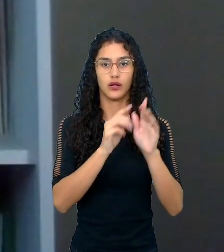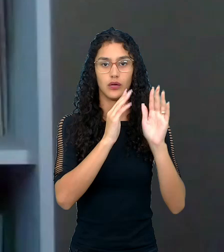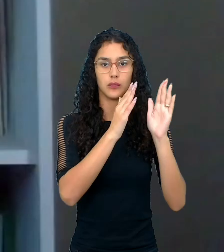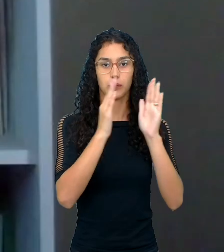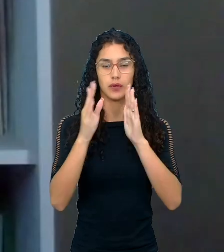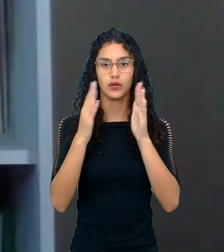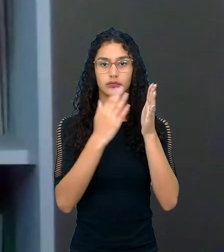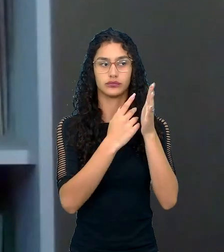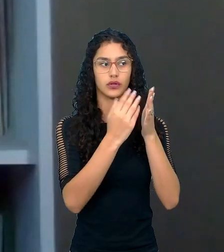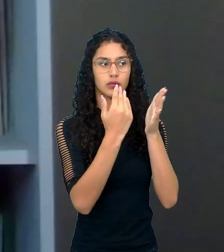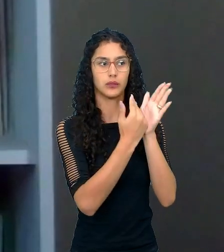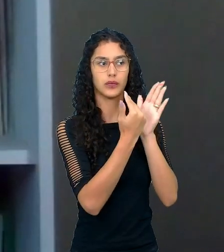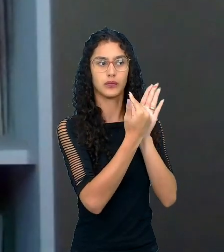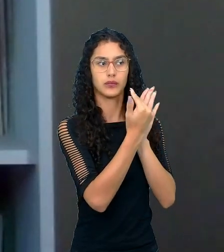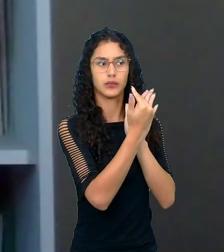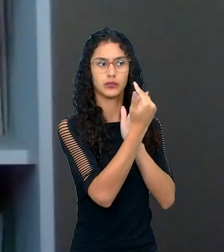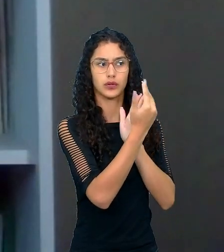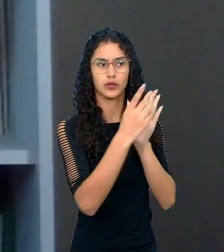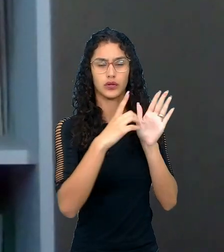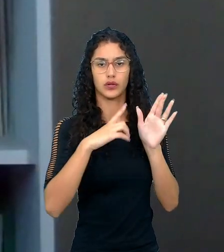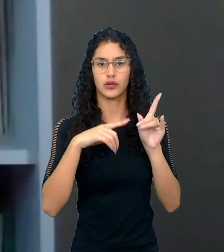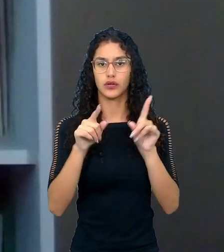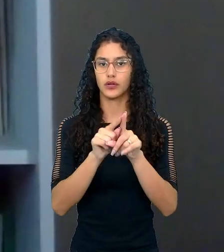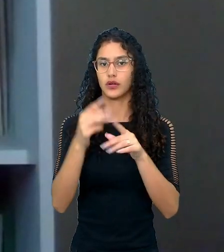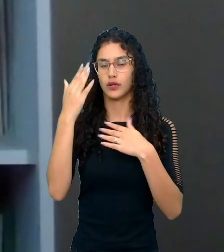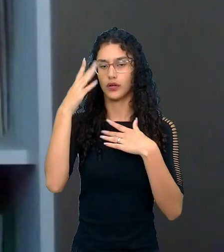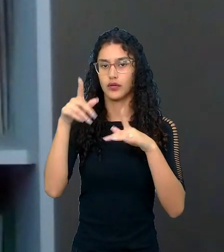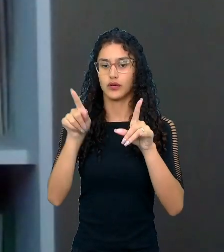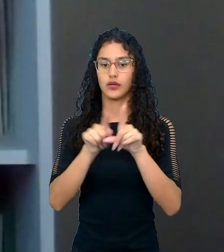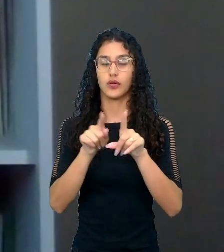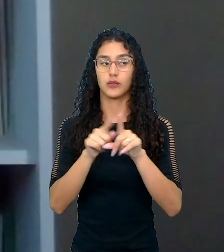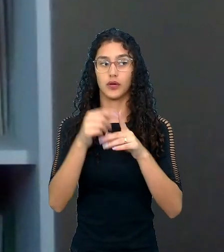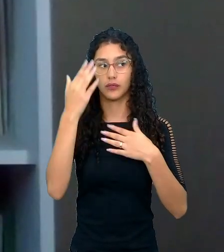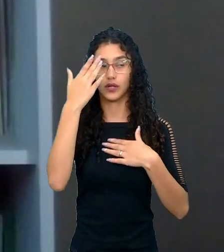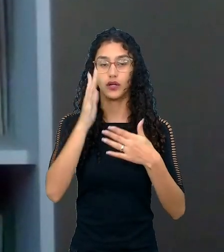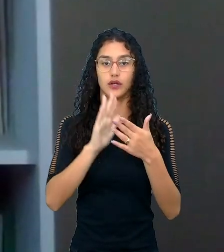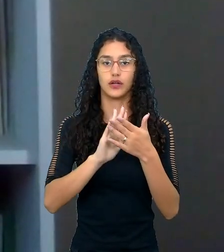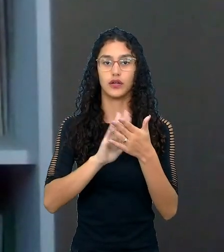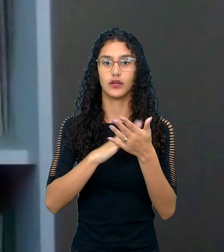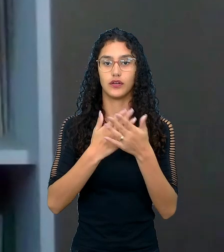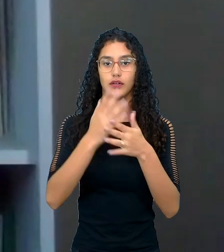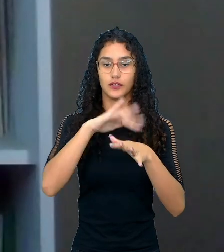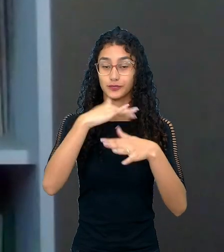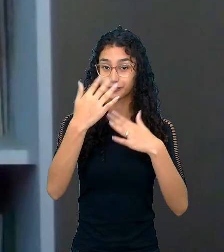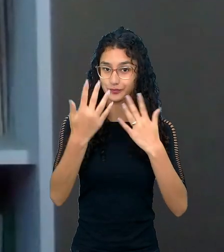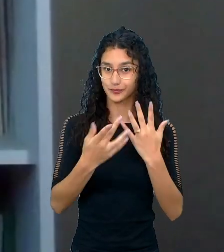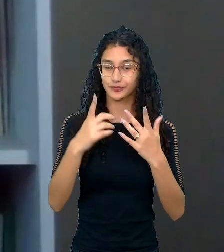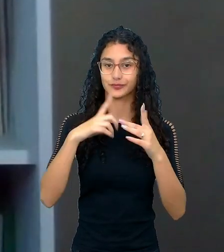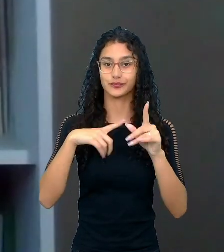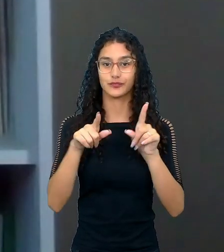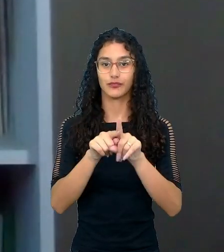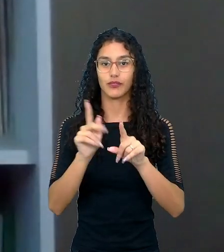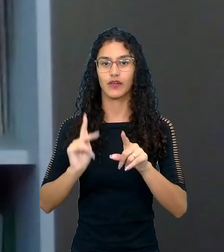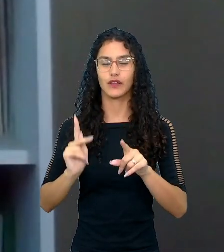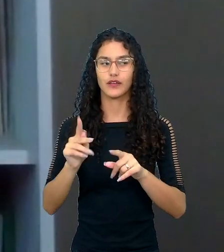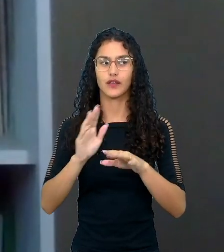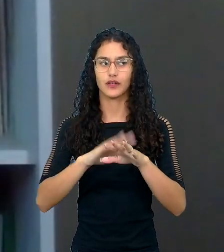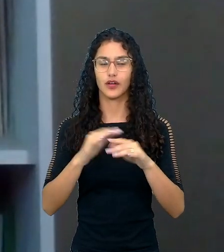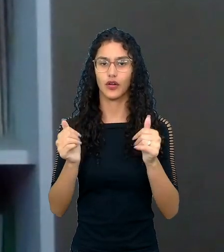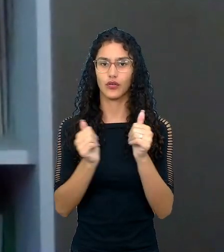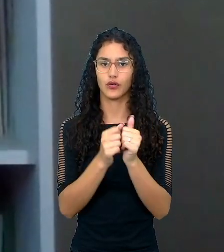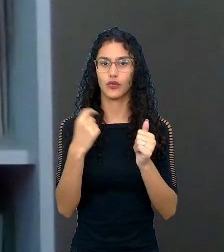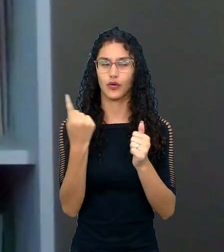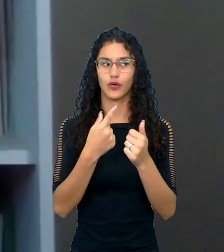alguns livros. Bem, agradeço aqui também a presença dos intérpretes de Libras, que sempre fazem um